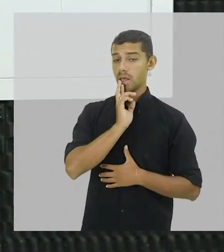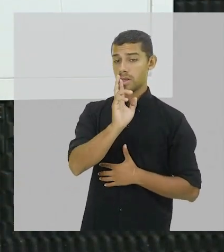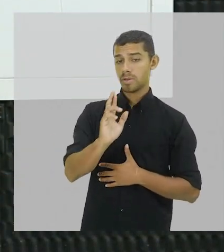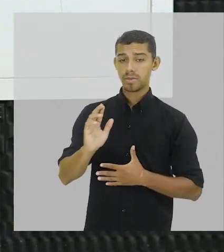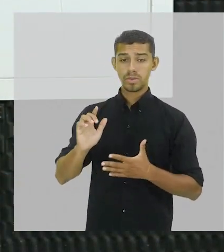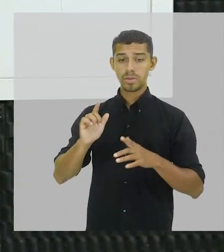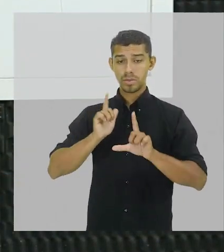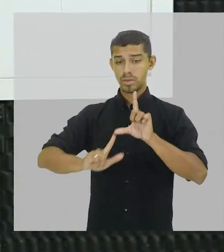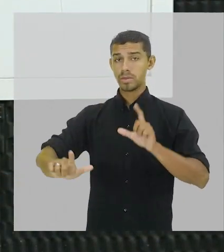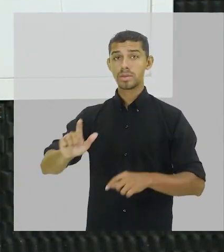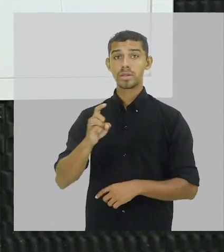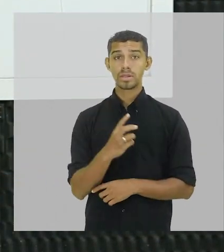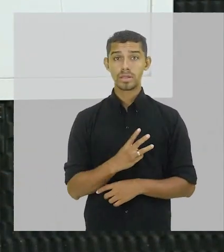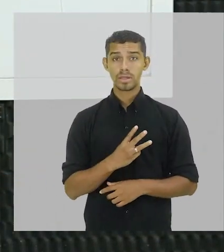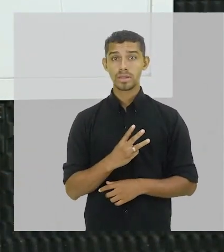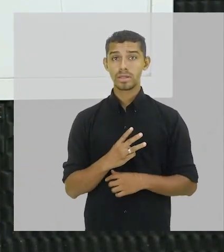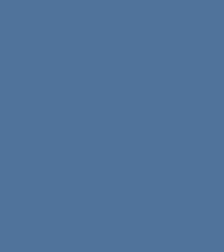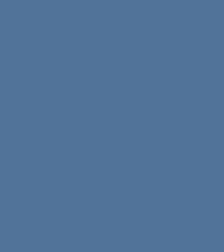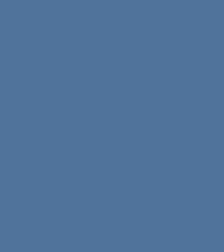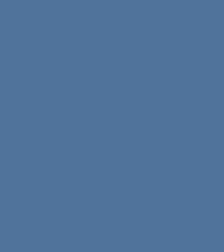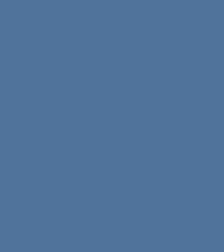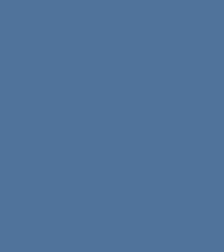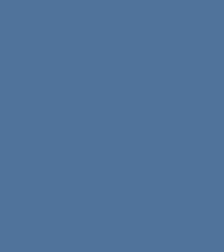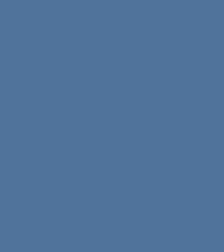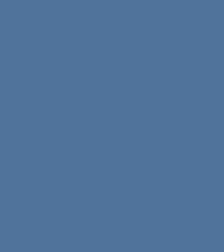nós finalizamos a aula de hoje e até a próxima.